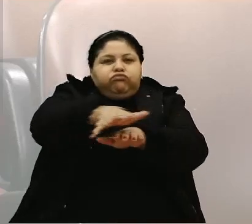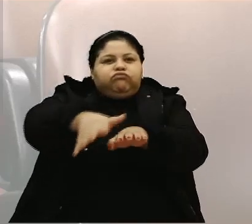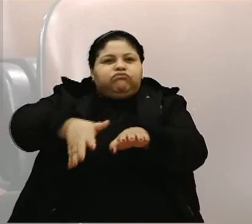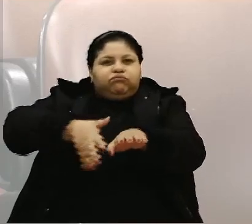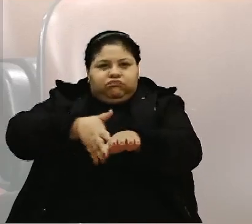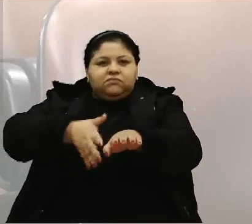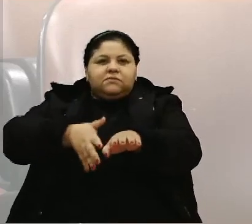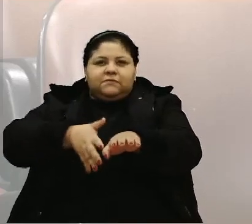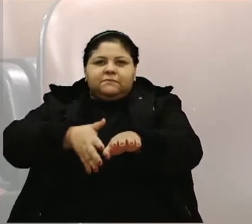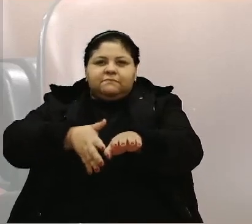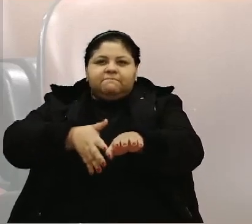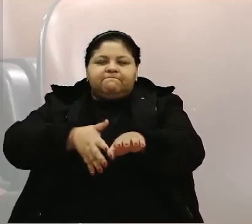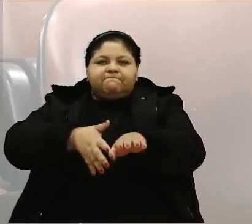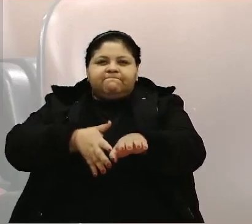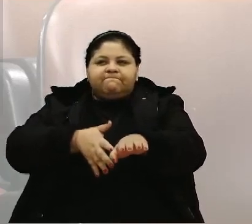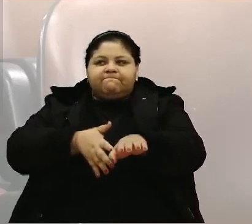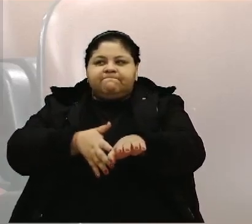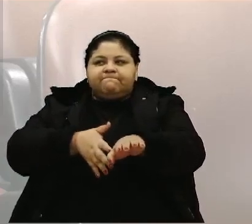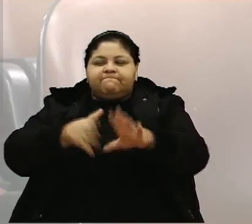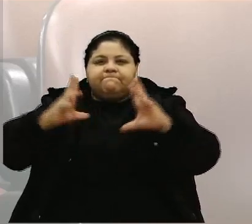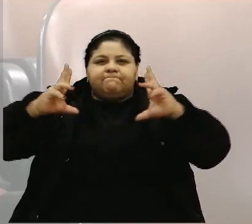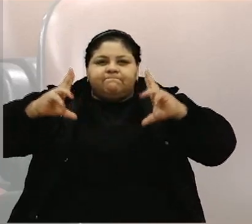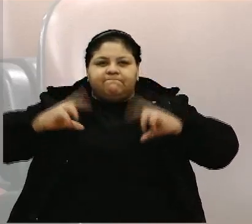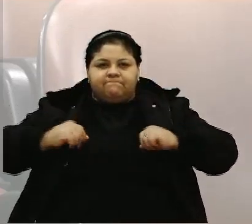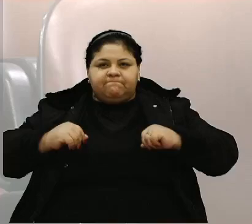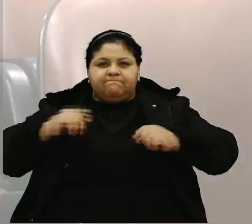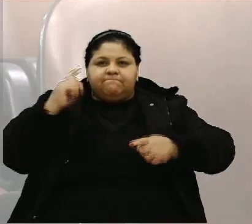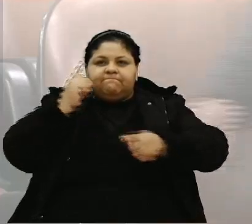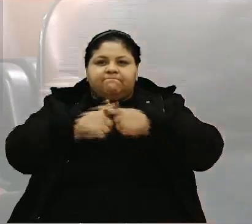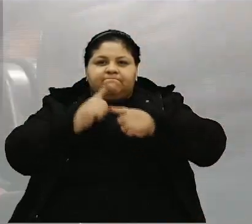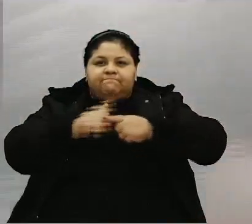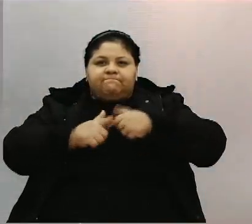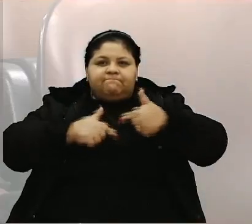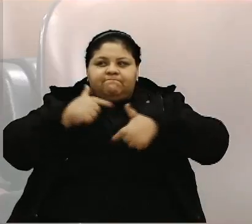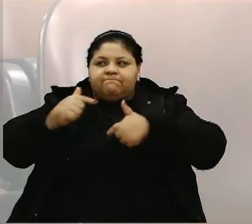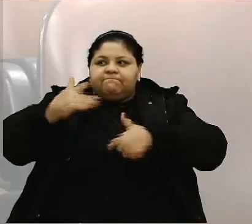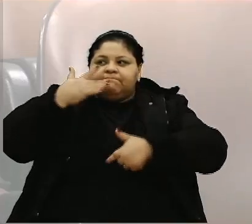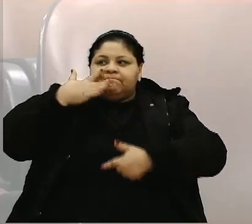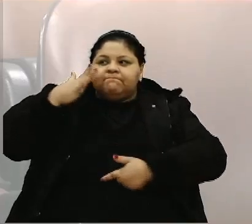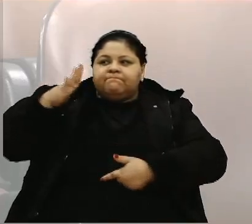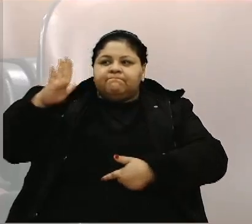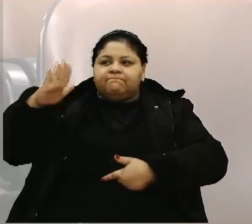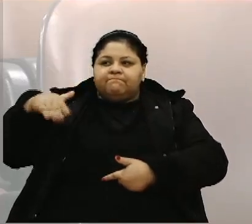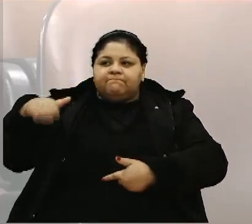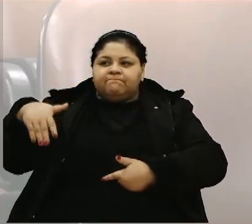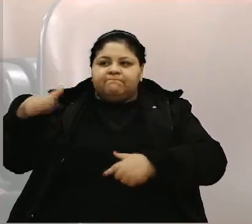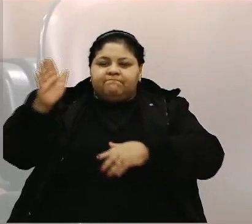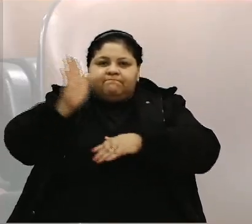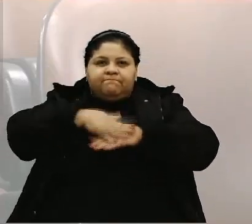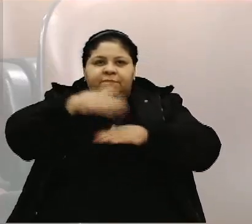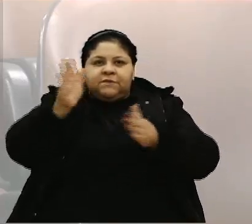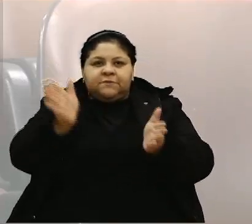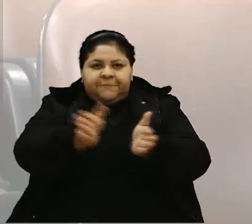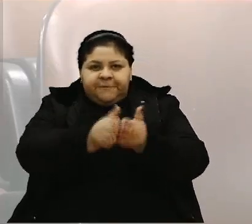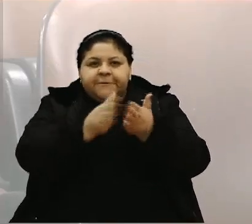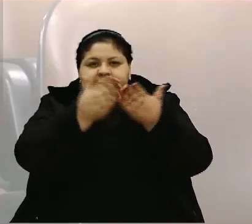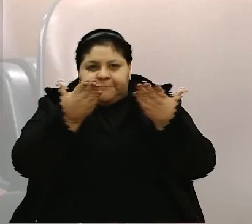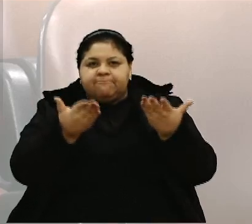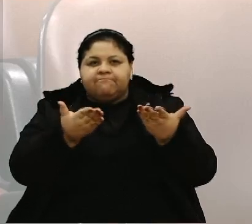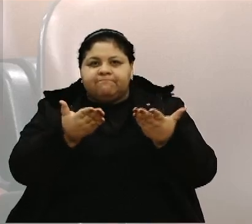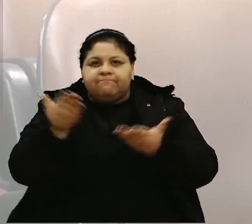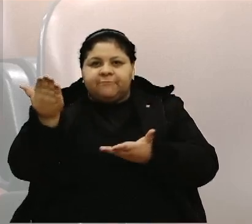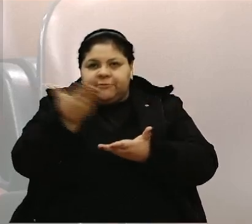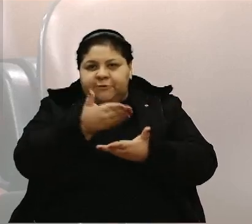Fé de região merece, porque se trata aí de umas crianças que são mais carentes, e ainda vocês dão